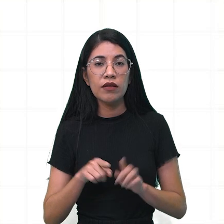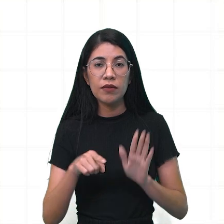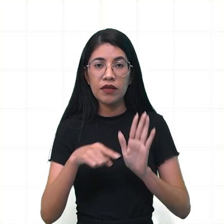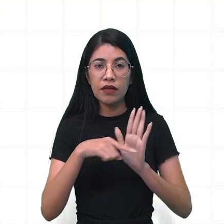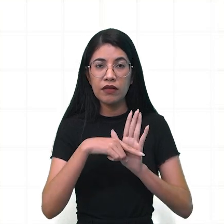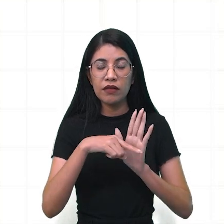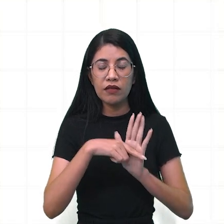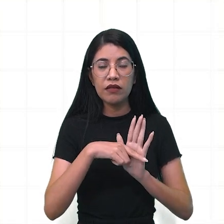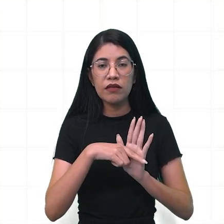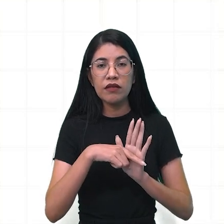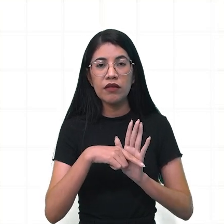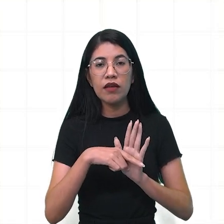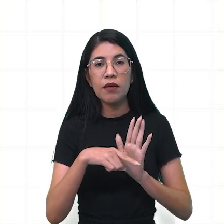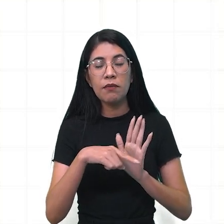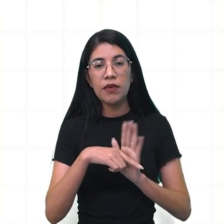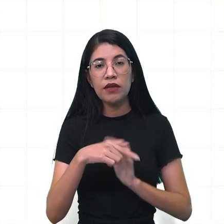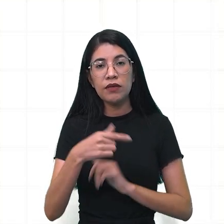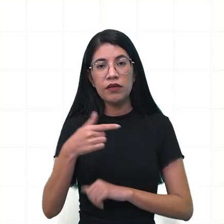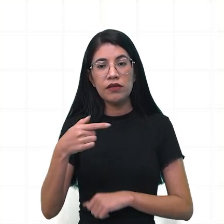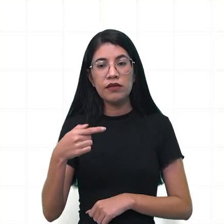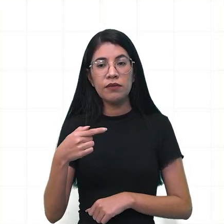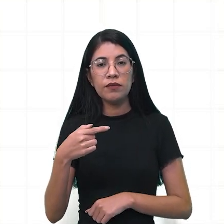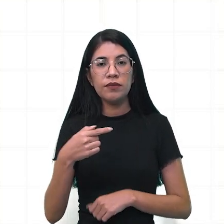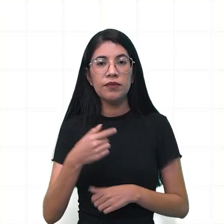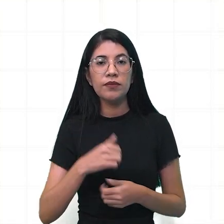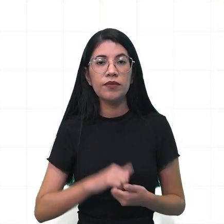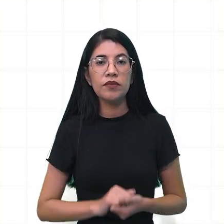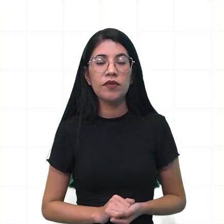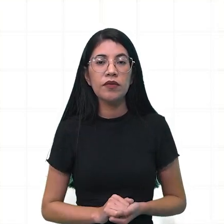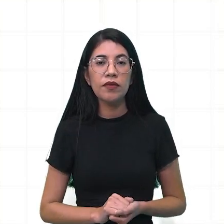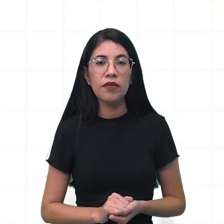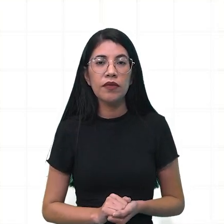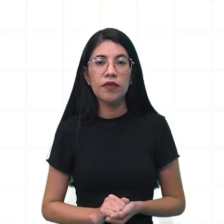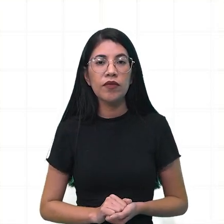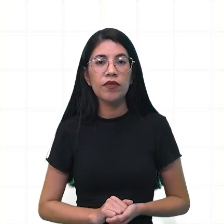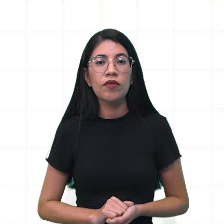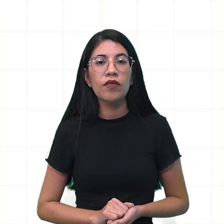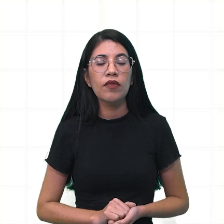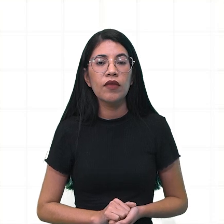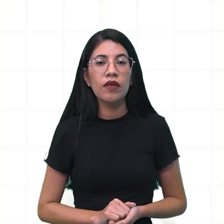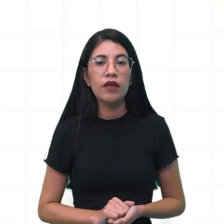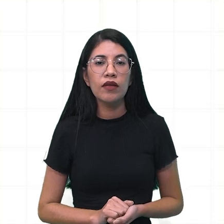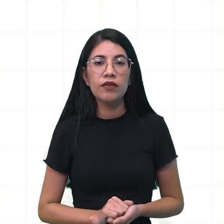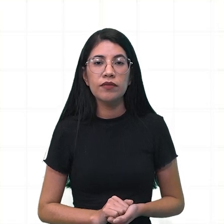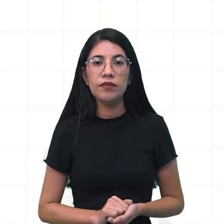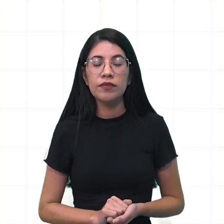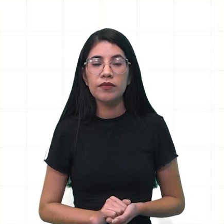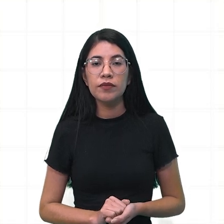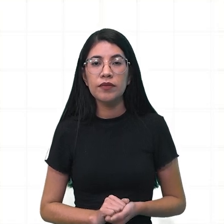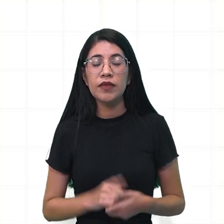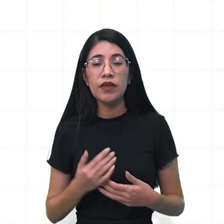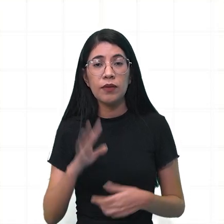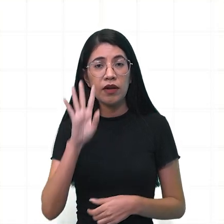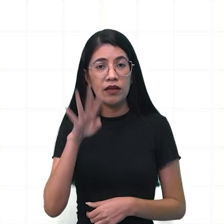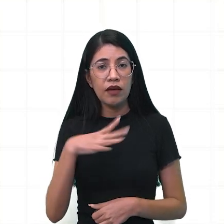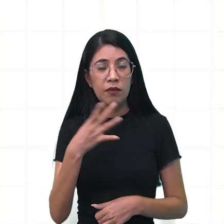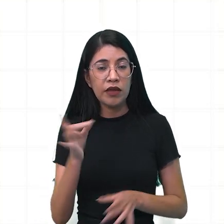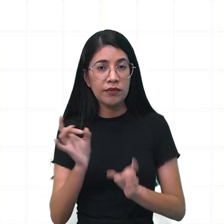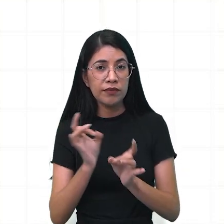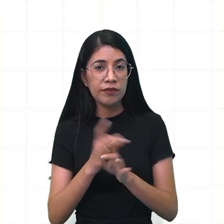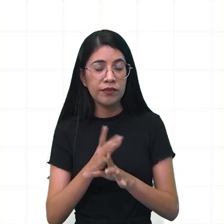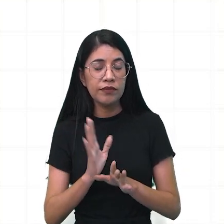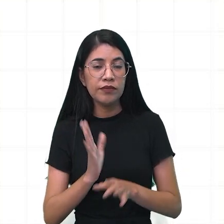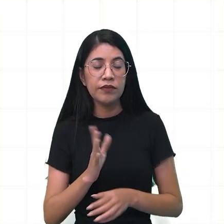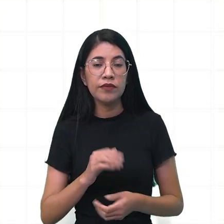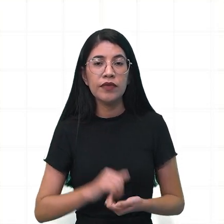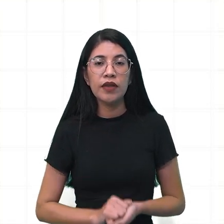negativo né de sete gols Ok Então essa é a tabela